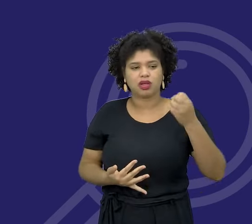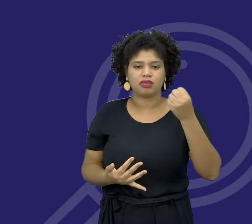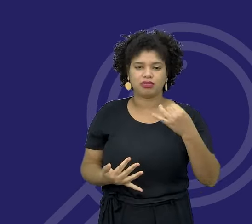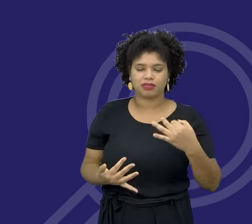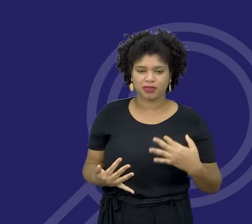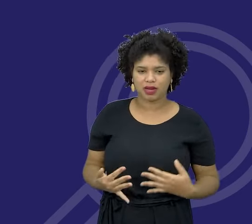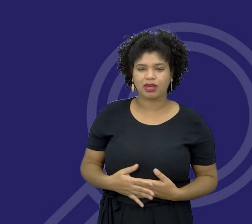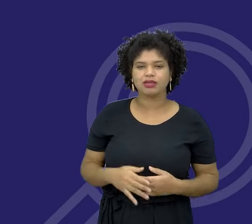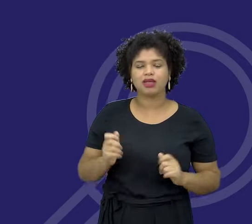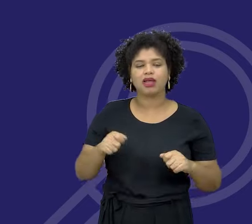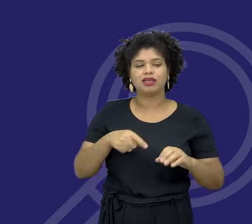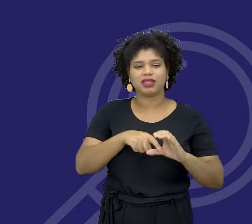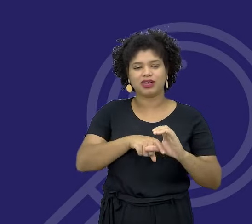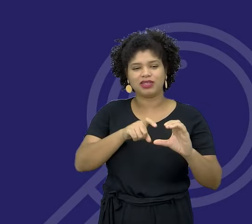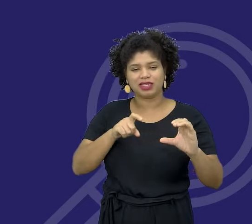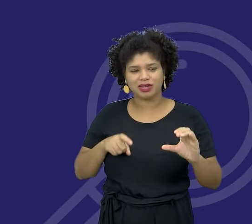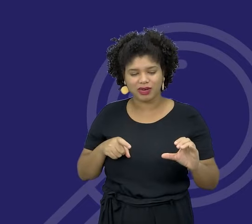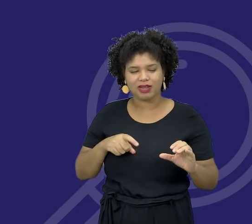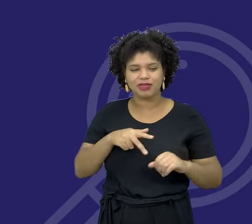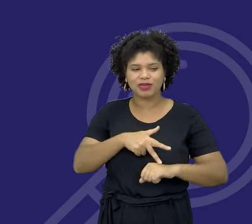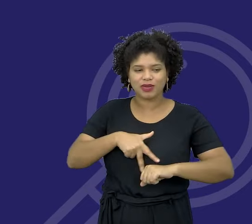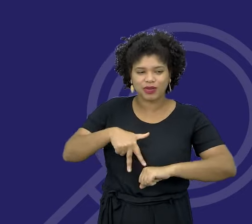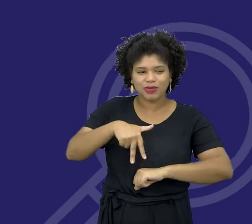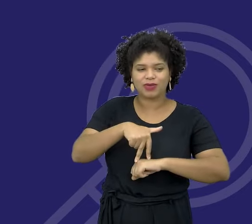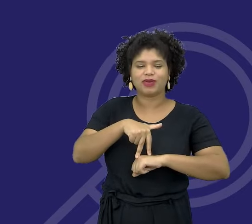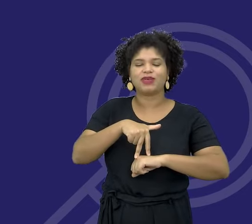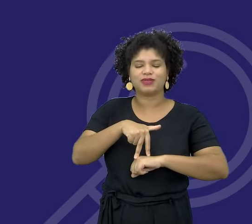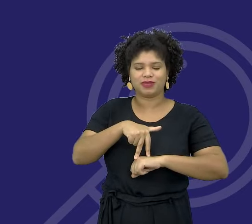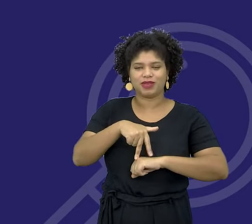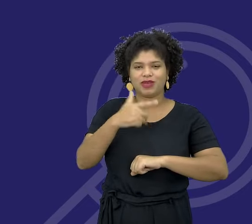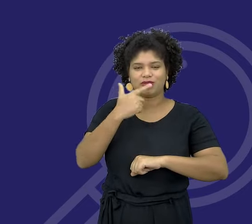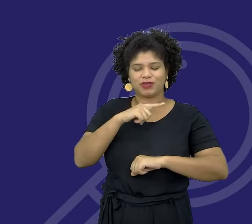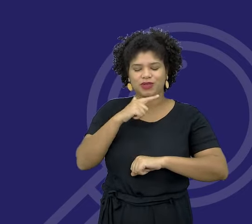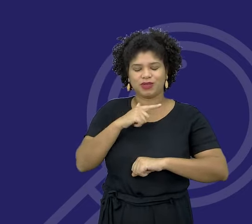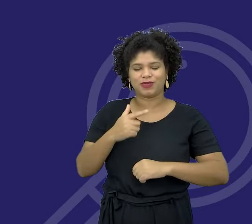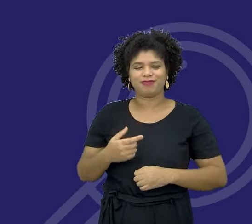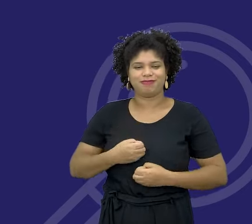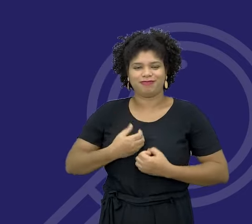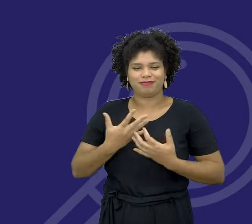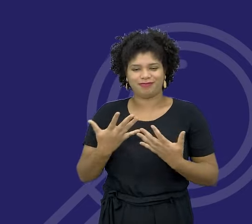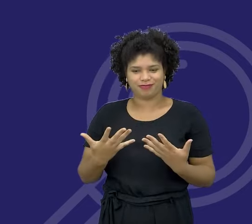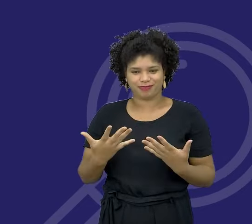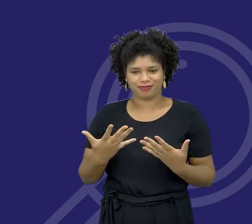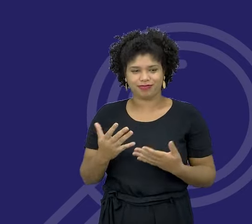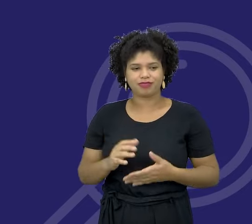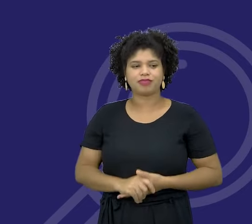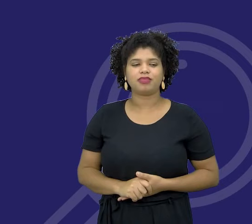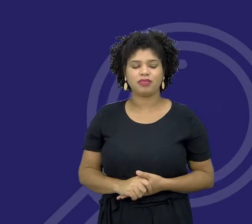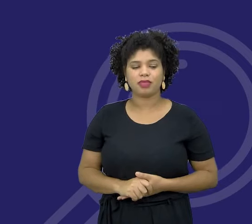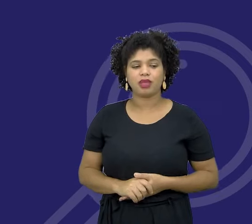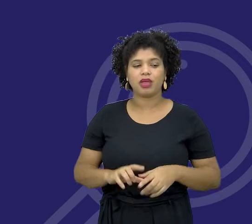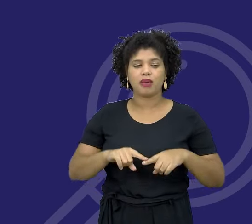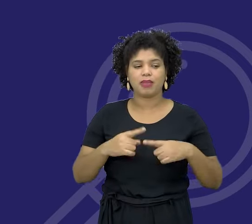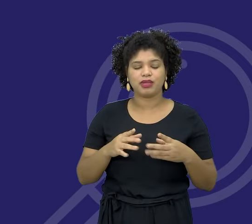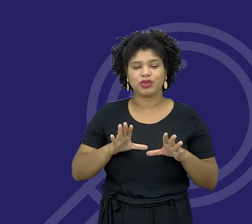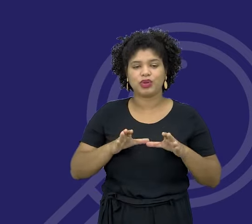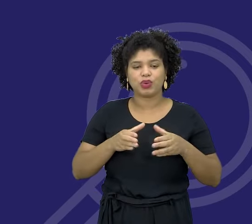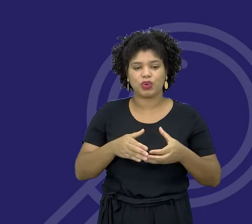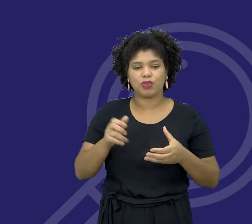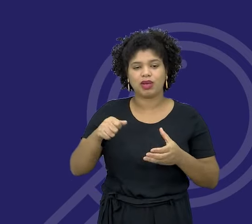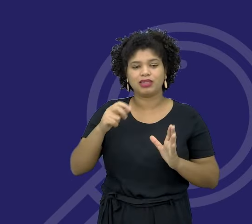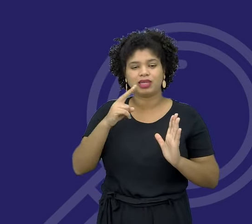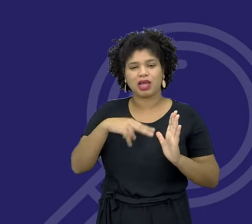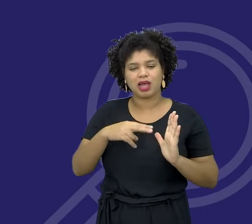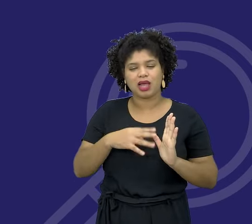a autonomia e o protagonismo surgir nesse momento. E aqui, quando houver a leitura em grupo, é uma leitura ali